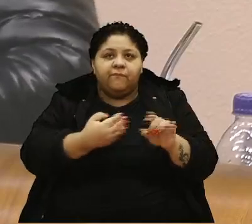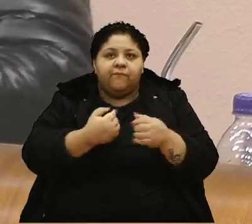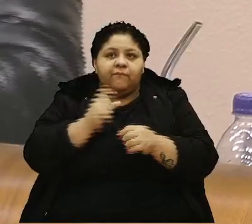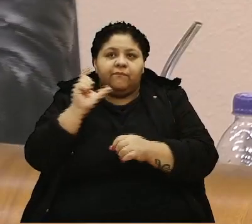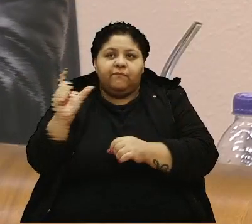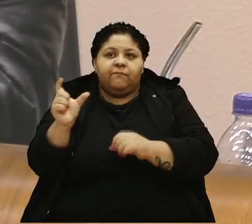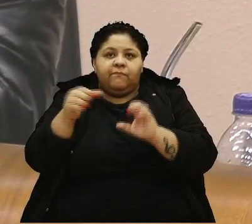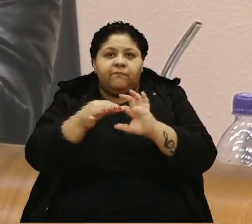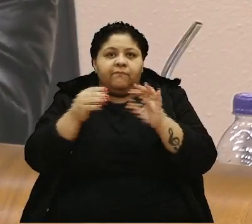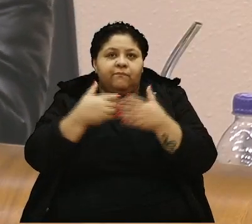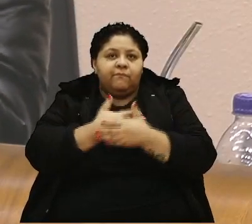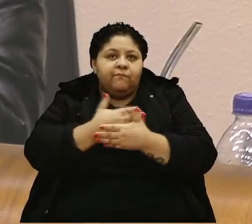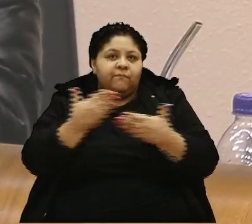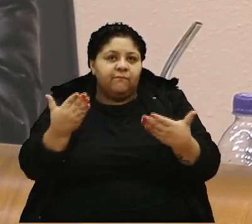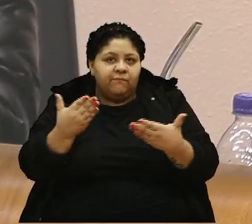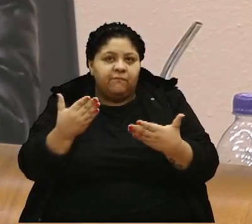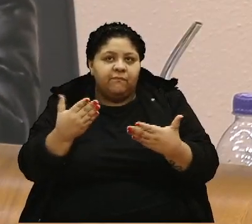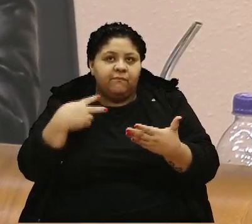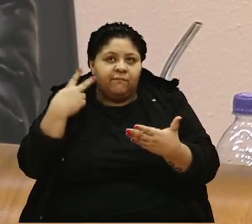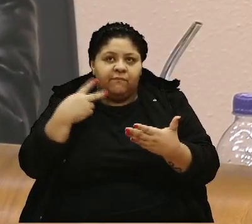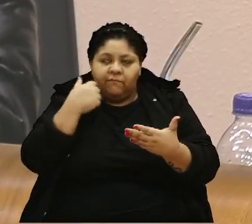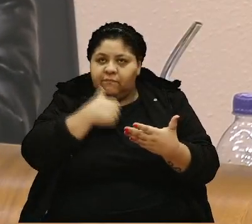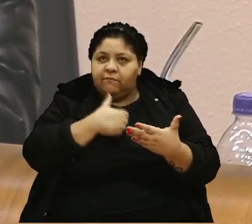Está à disposição das senhoras vereadoras